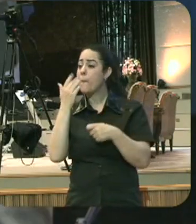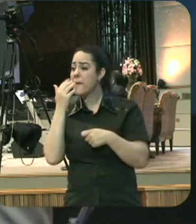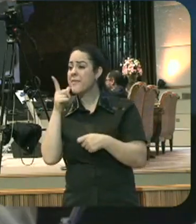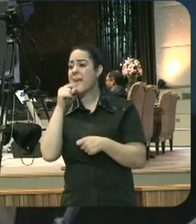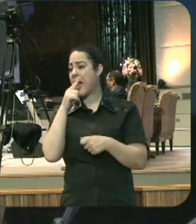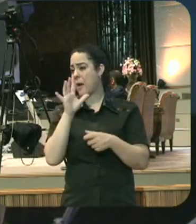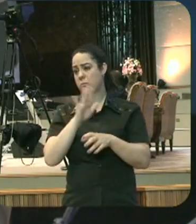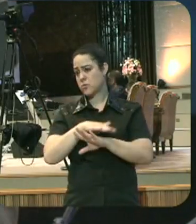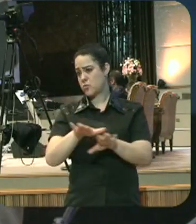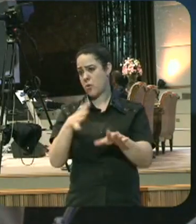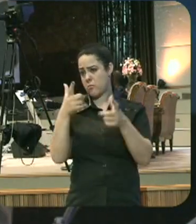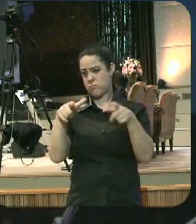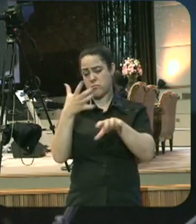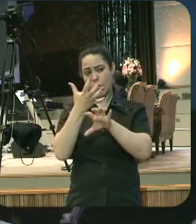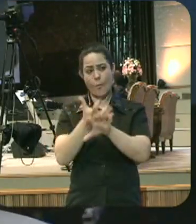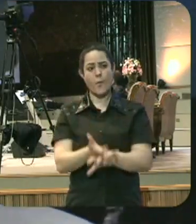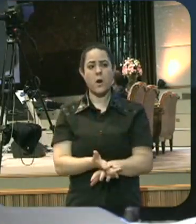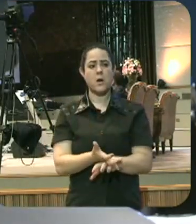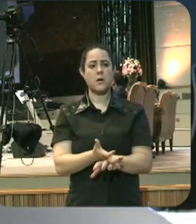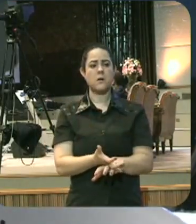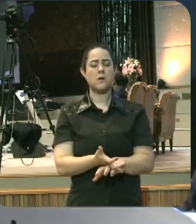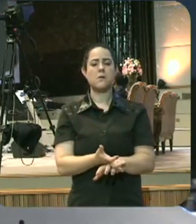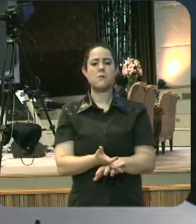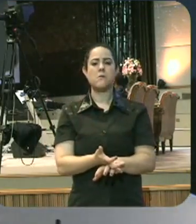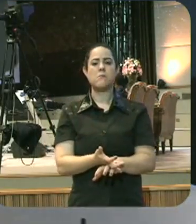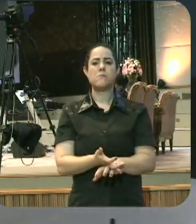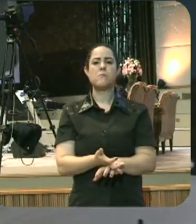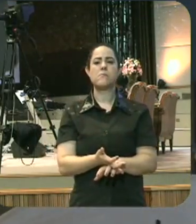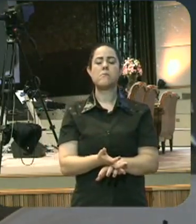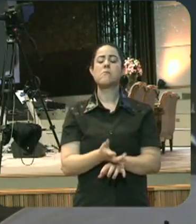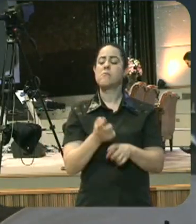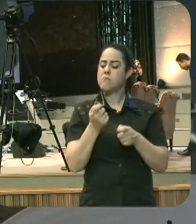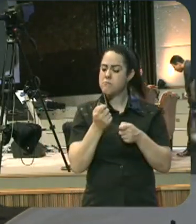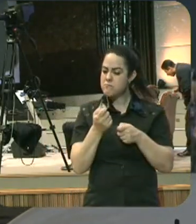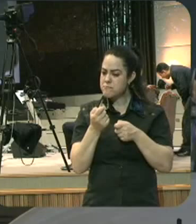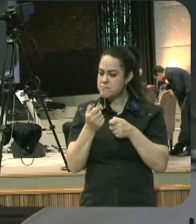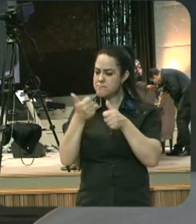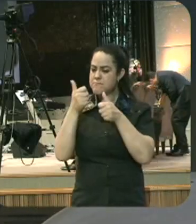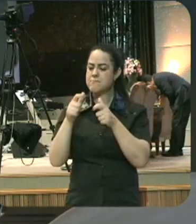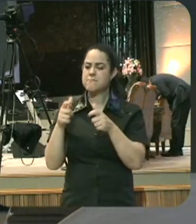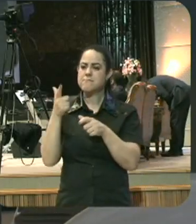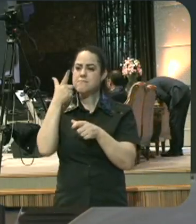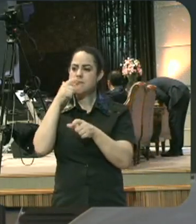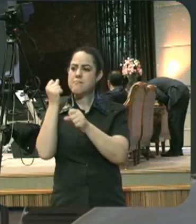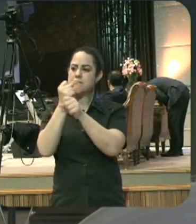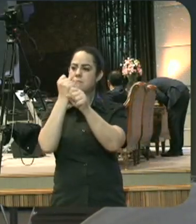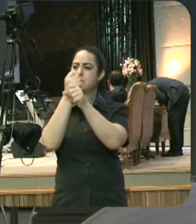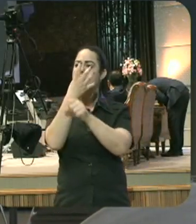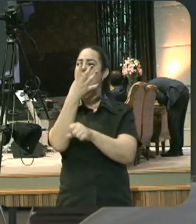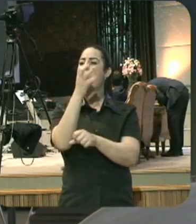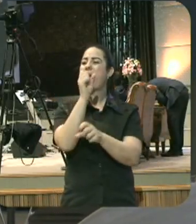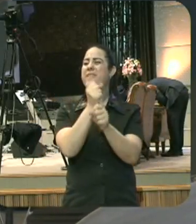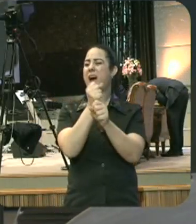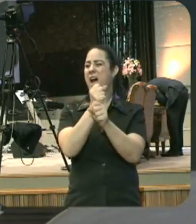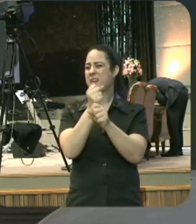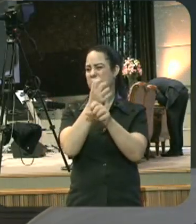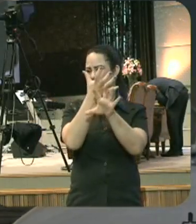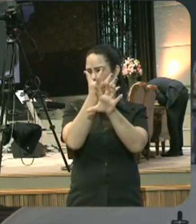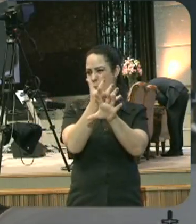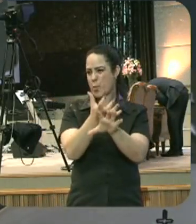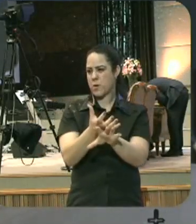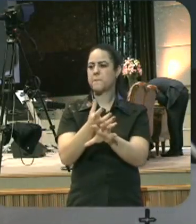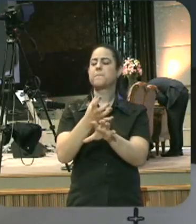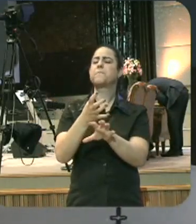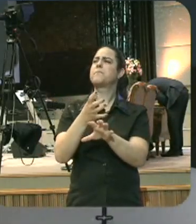vai morrer. E aí então eles doaram para isso. Mas durante os 40 anos o povo foi sustentado